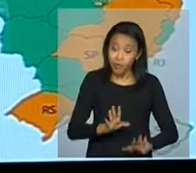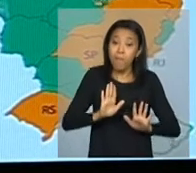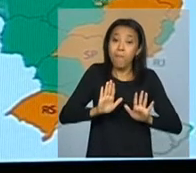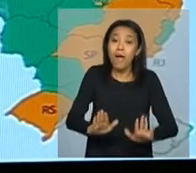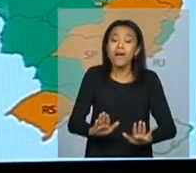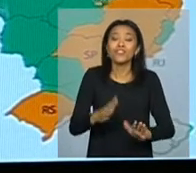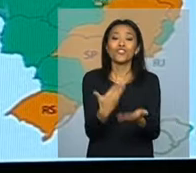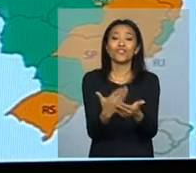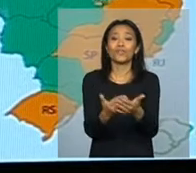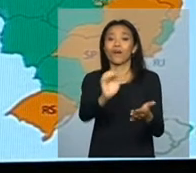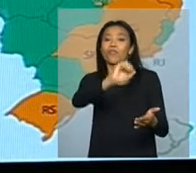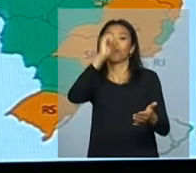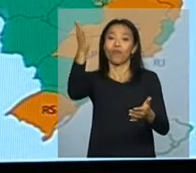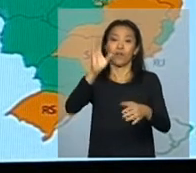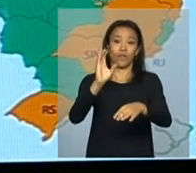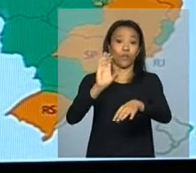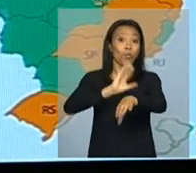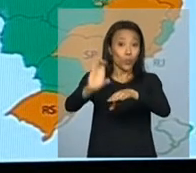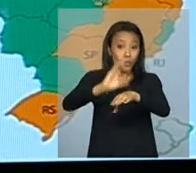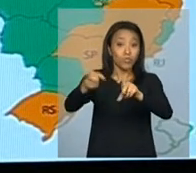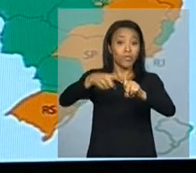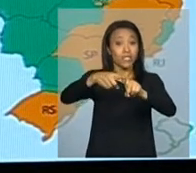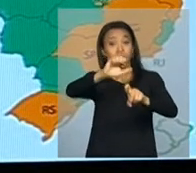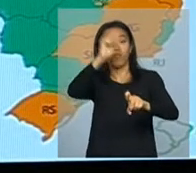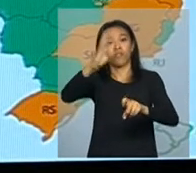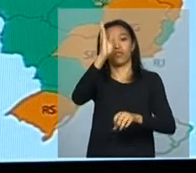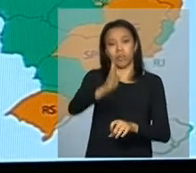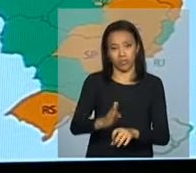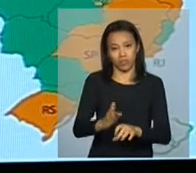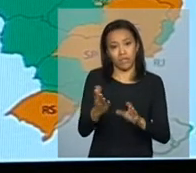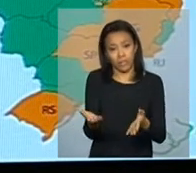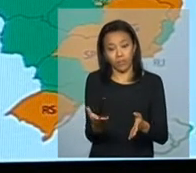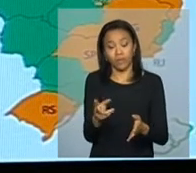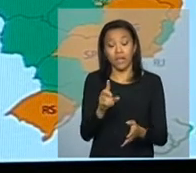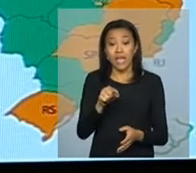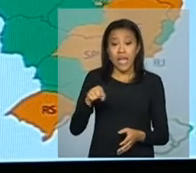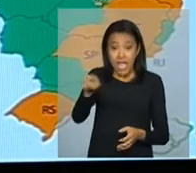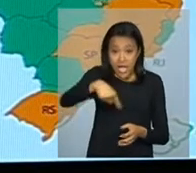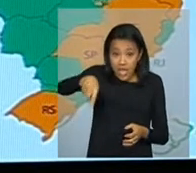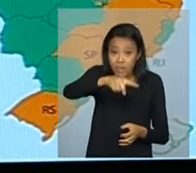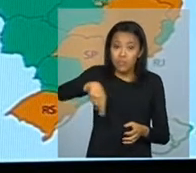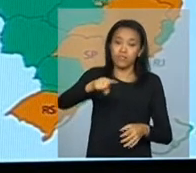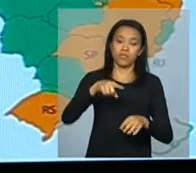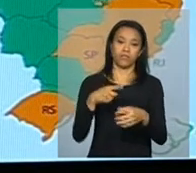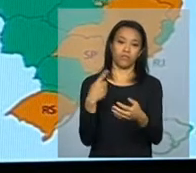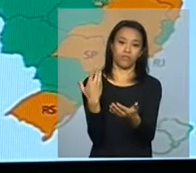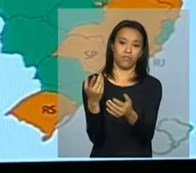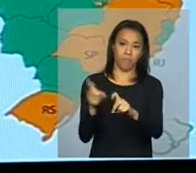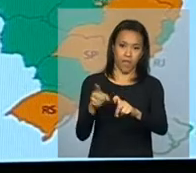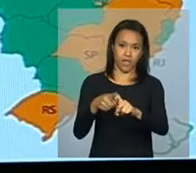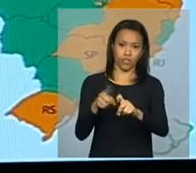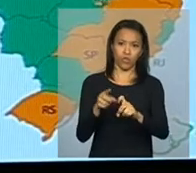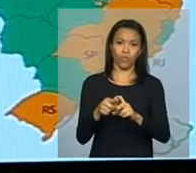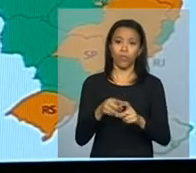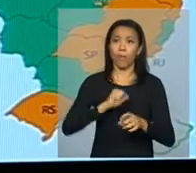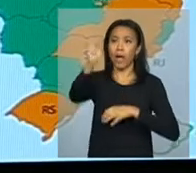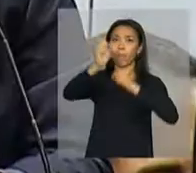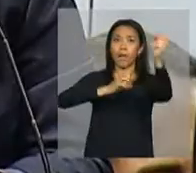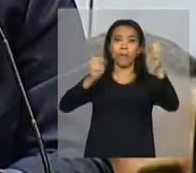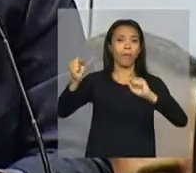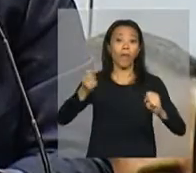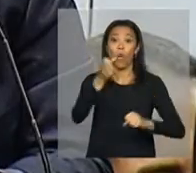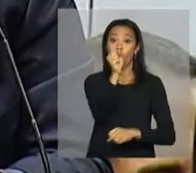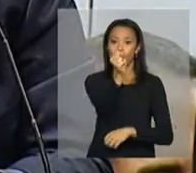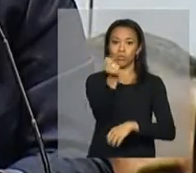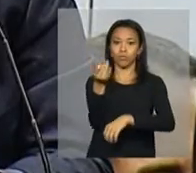precisamos vamos tratar com médico com registro profissional no exterior eles se concentraram inicialmente em oito capitais